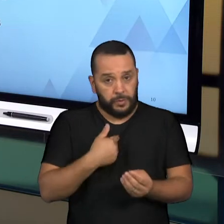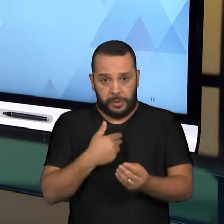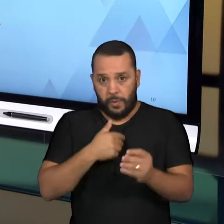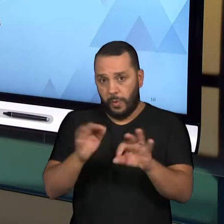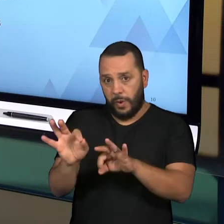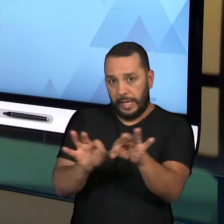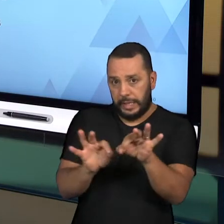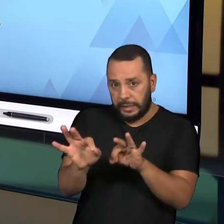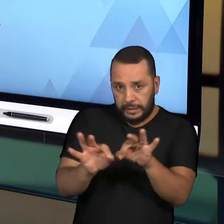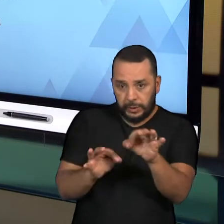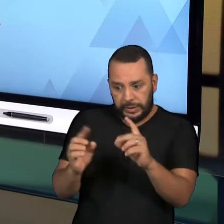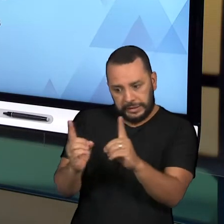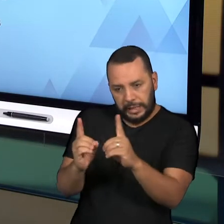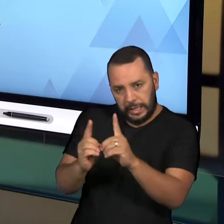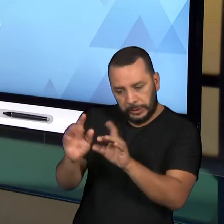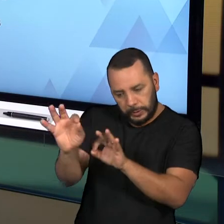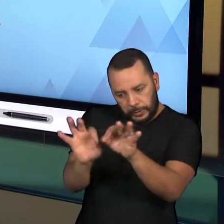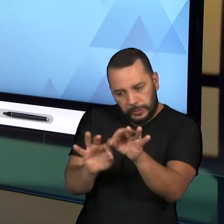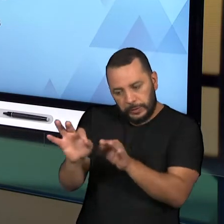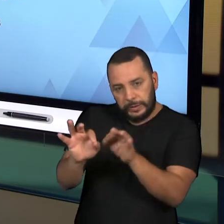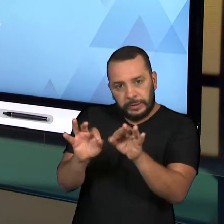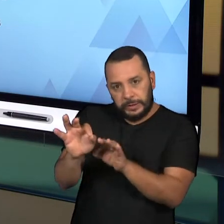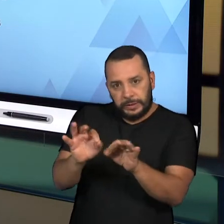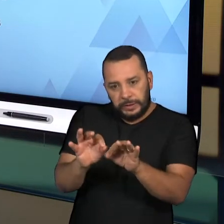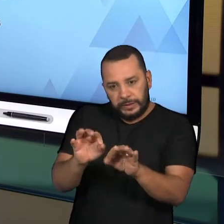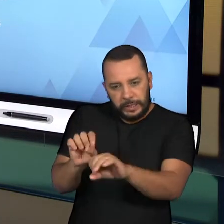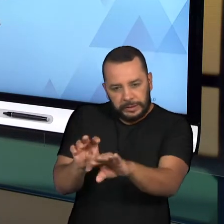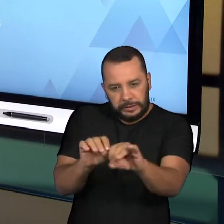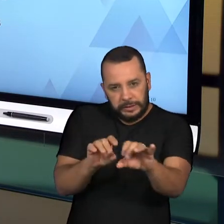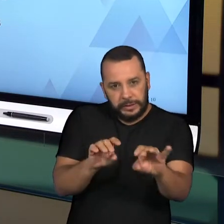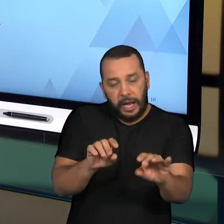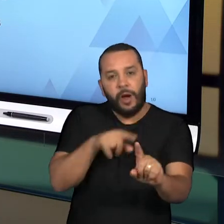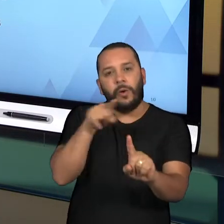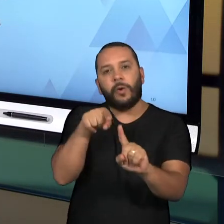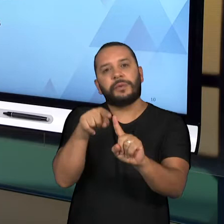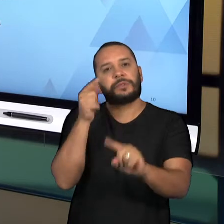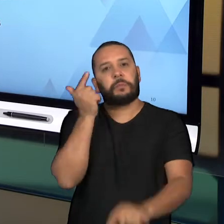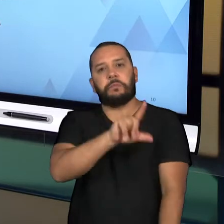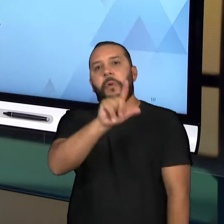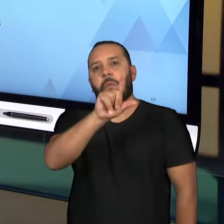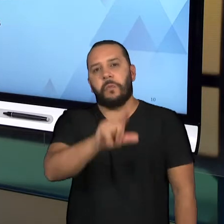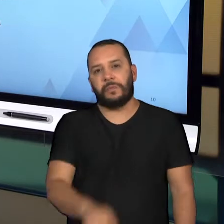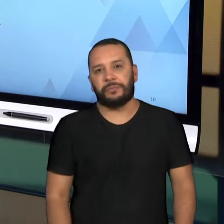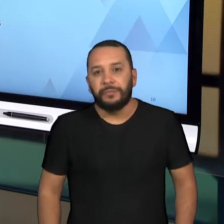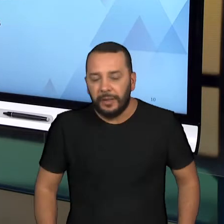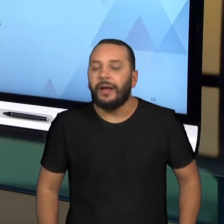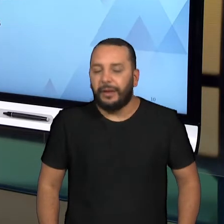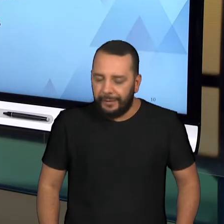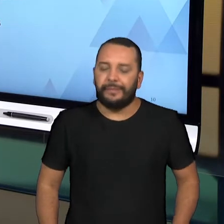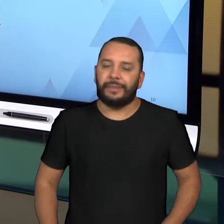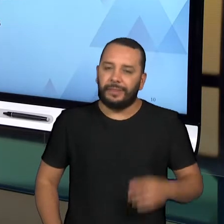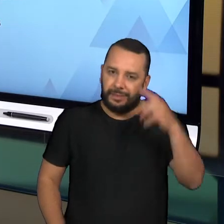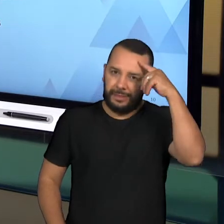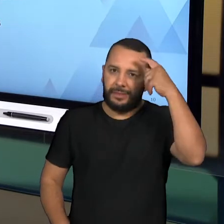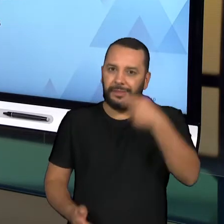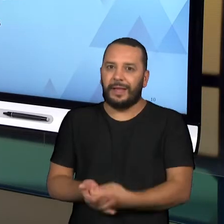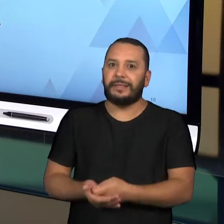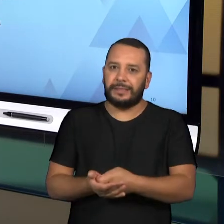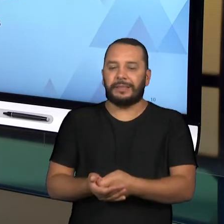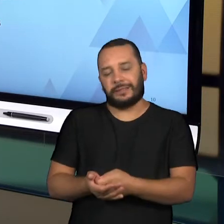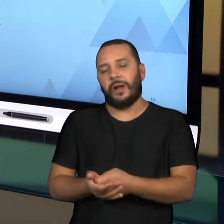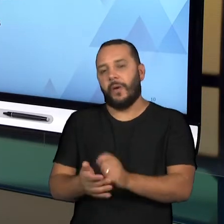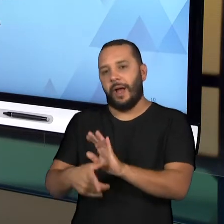didaticamente essa aula para que esse objetivo seja alcançado então isso vai fazer parte de uma decisão